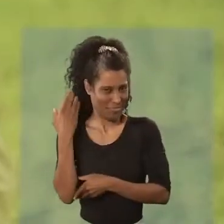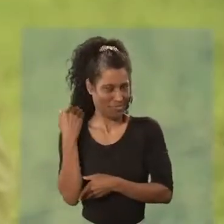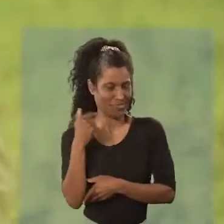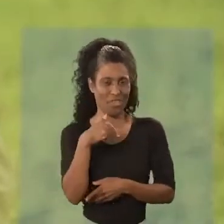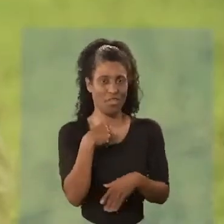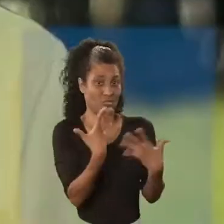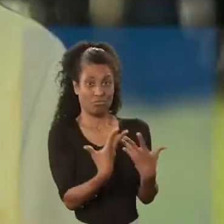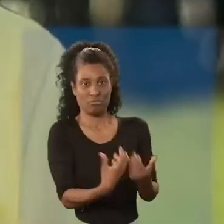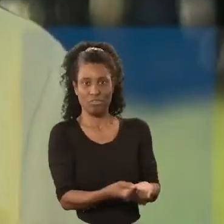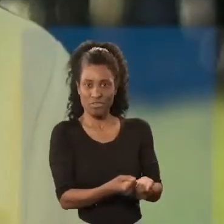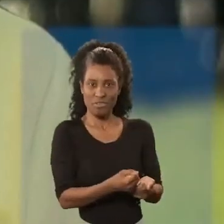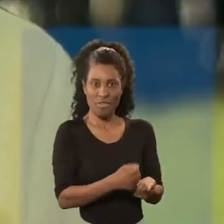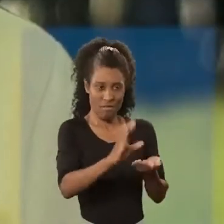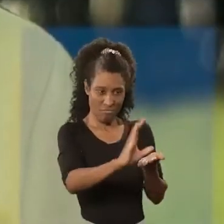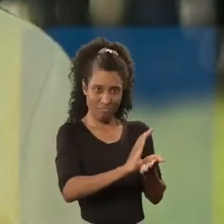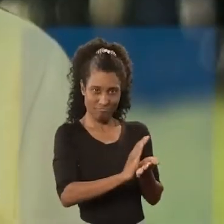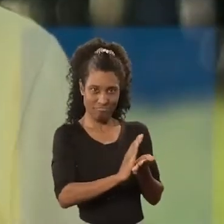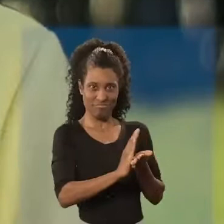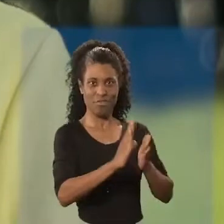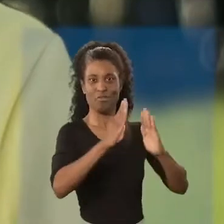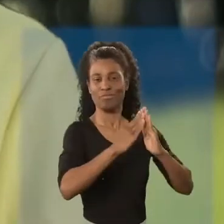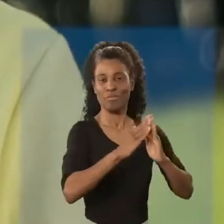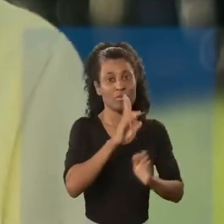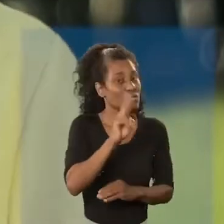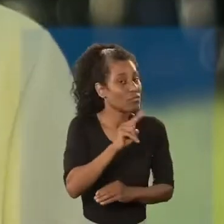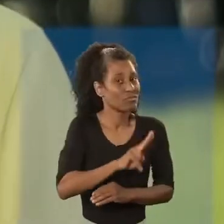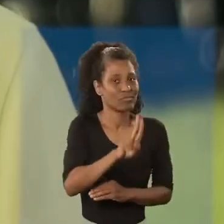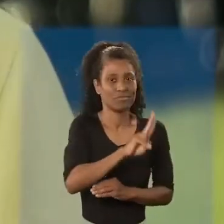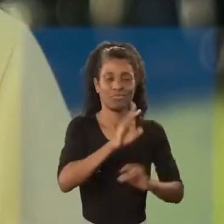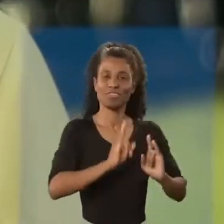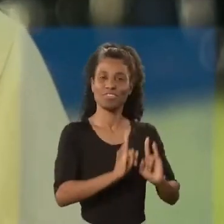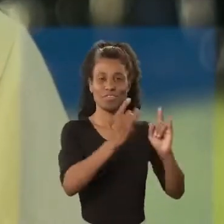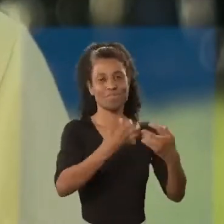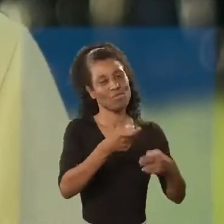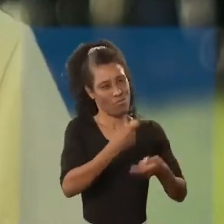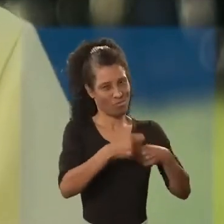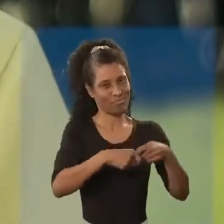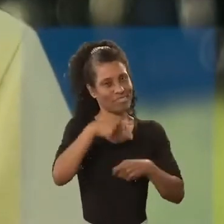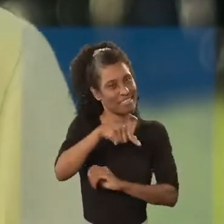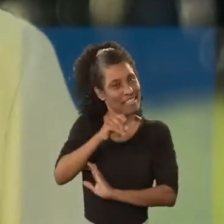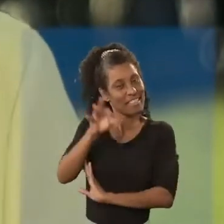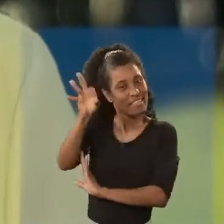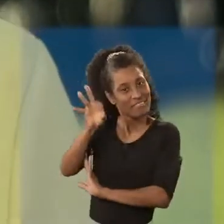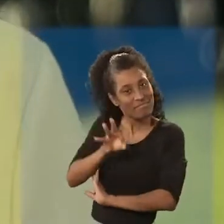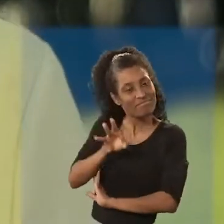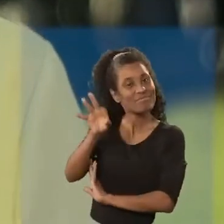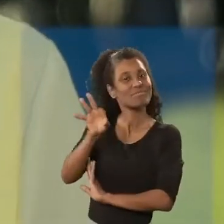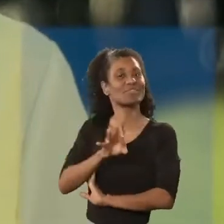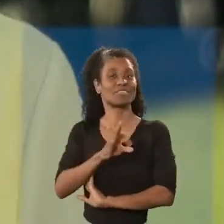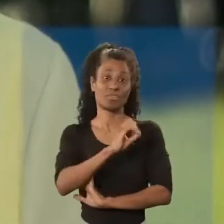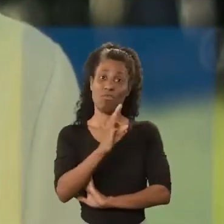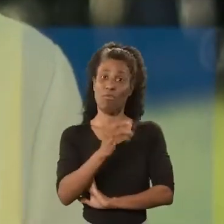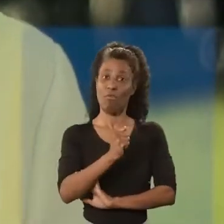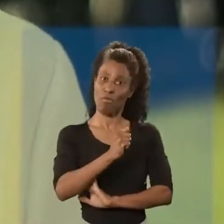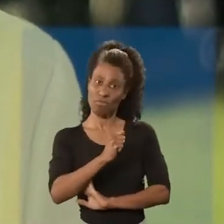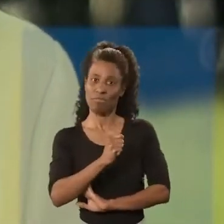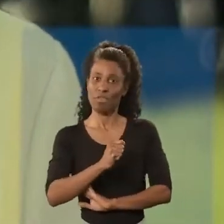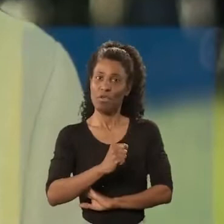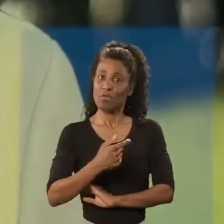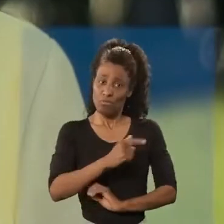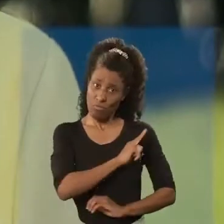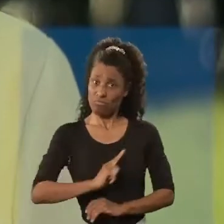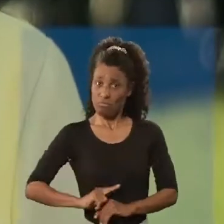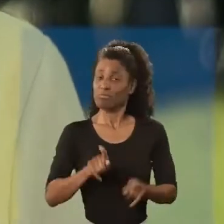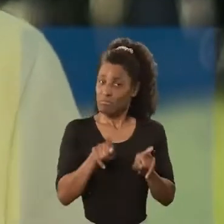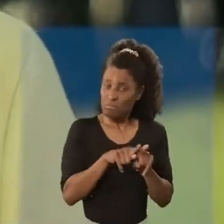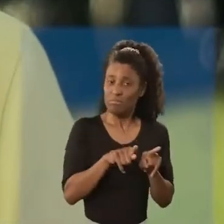apartamento funcional. Economizei, em média, 70% da cota parlamentar, além de manter sempre um dos menores números